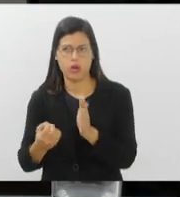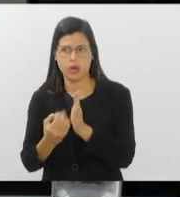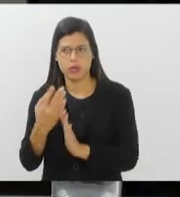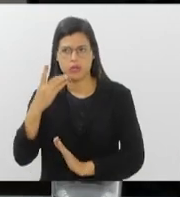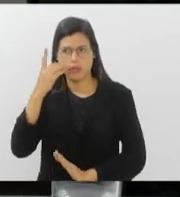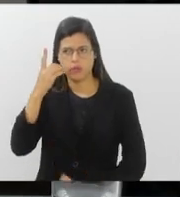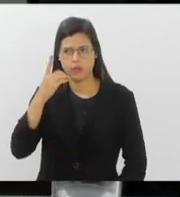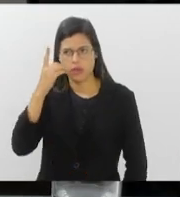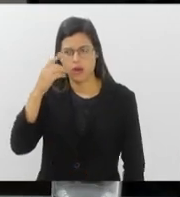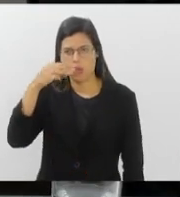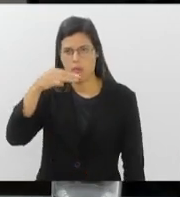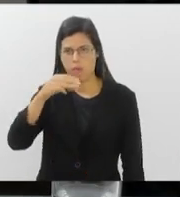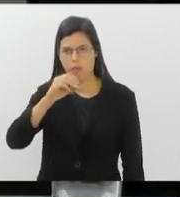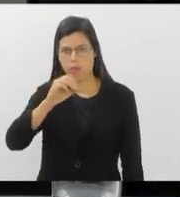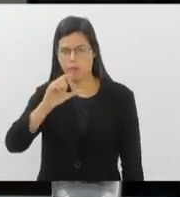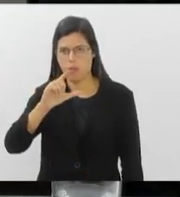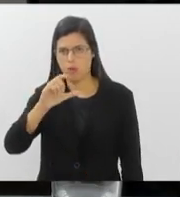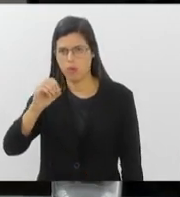deputado Molon.